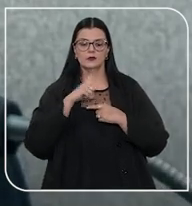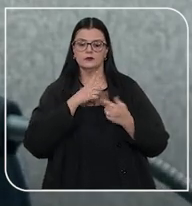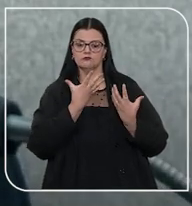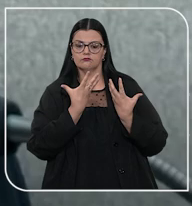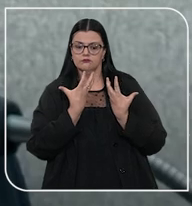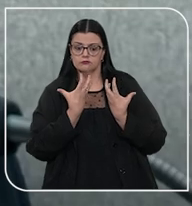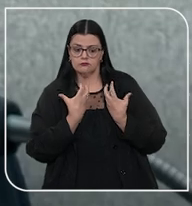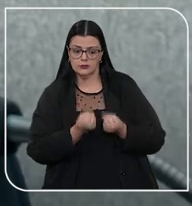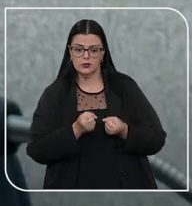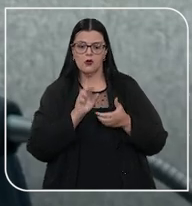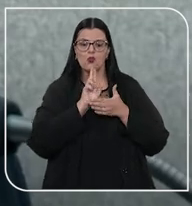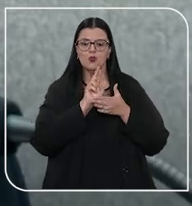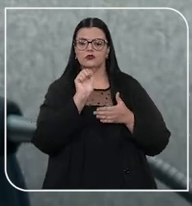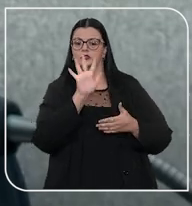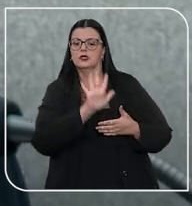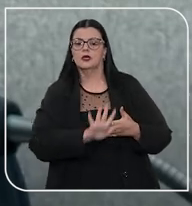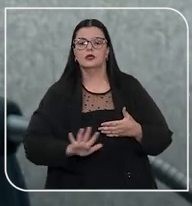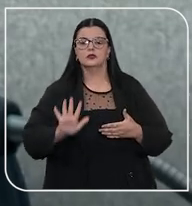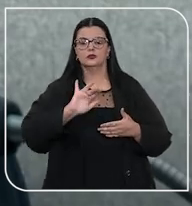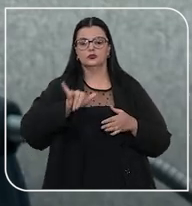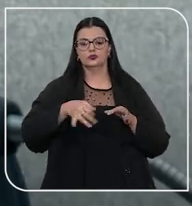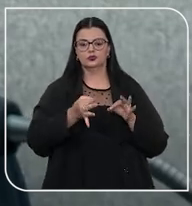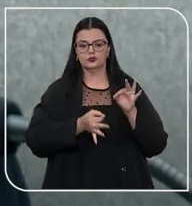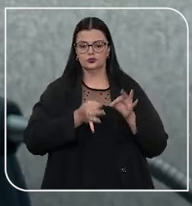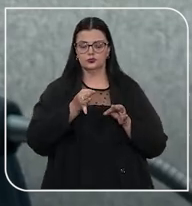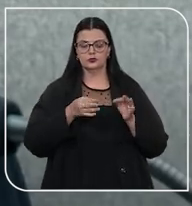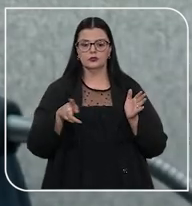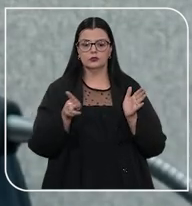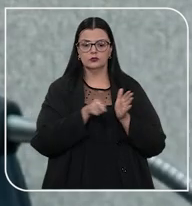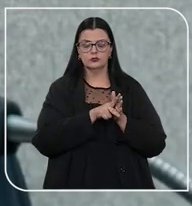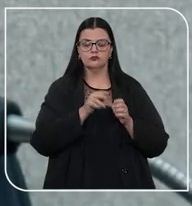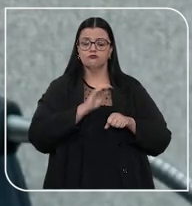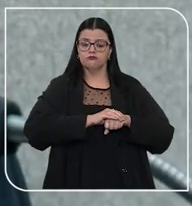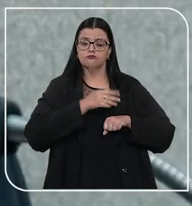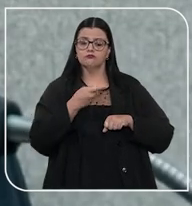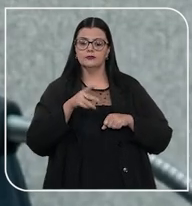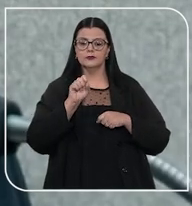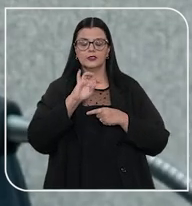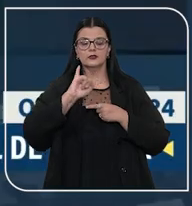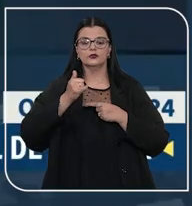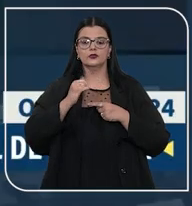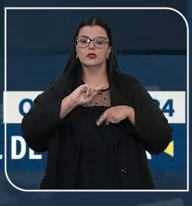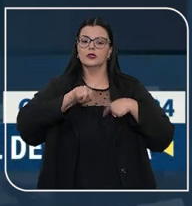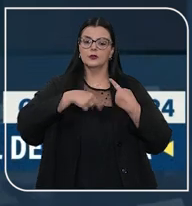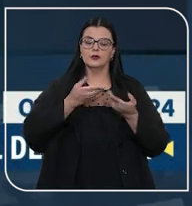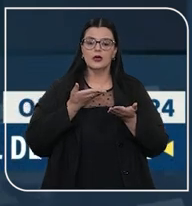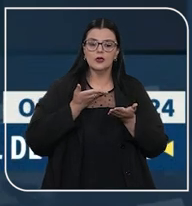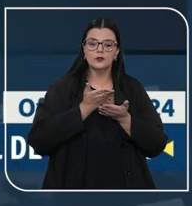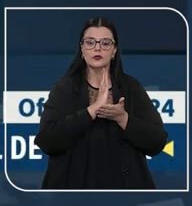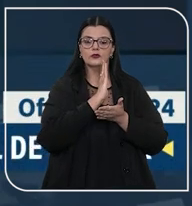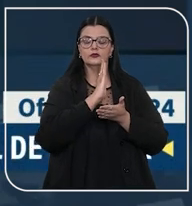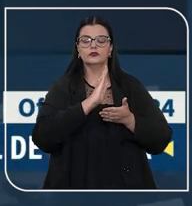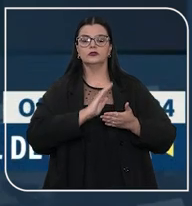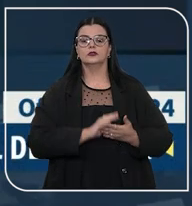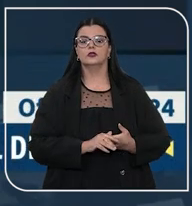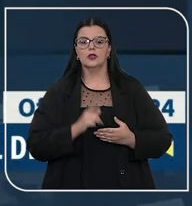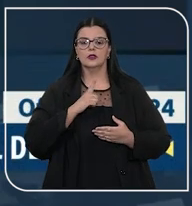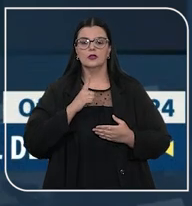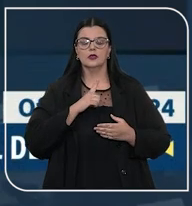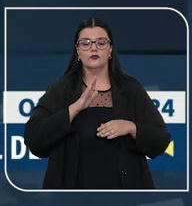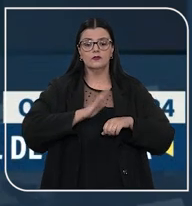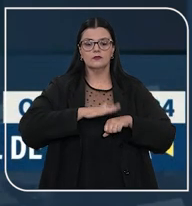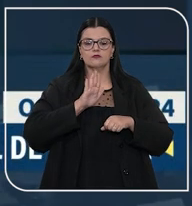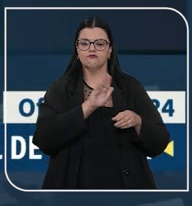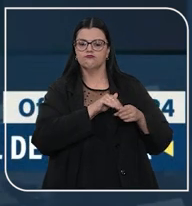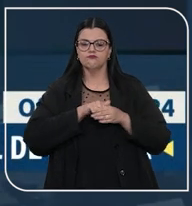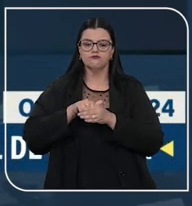para assumir o cargo de Corregedor Nacional de Justiça pelo Pleno do STJ e, após a aprovação, que ocorreu por